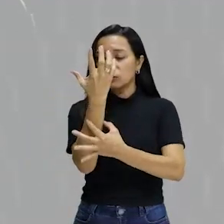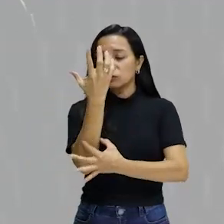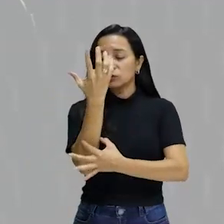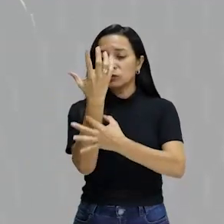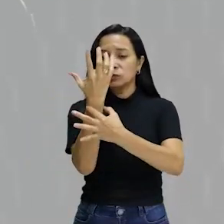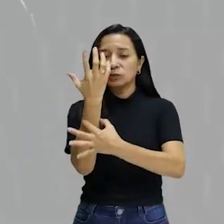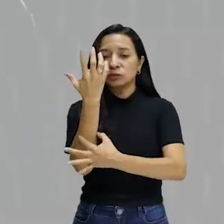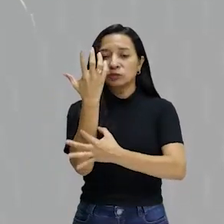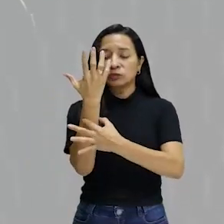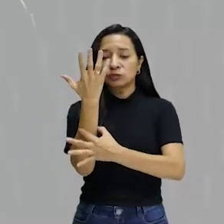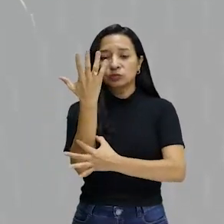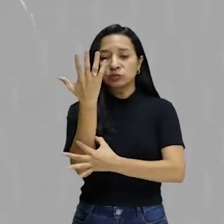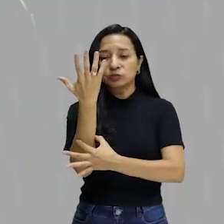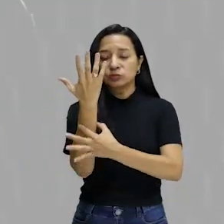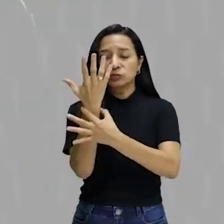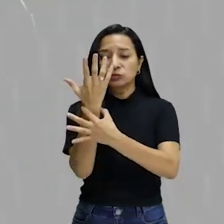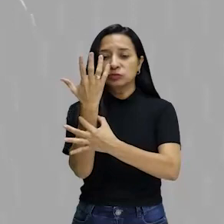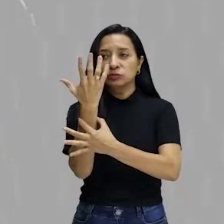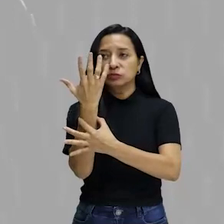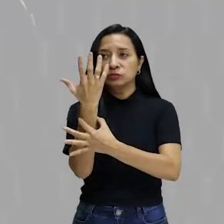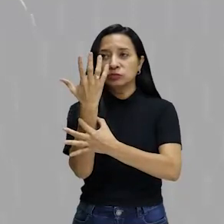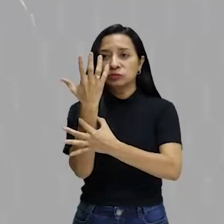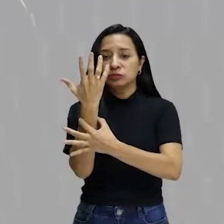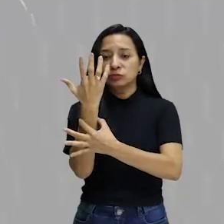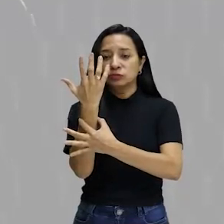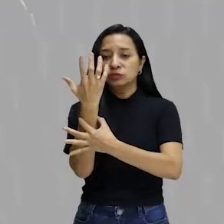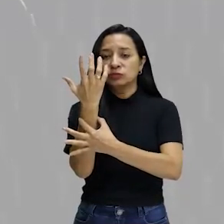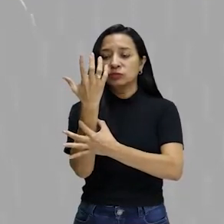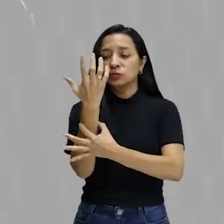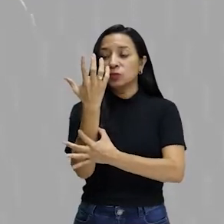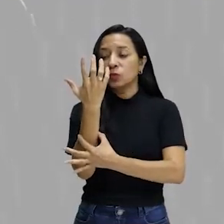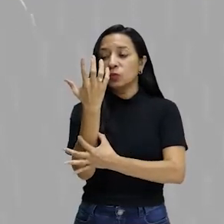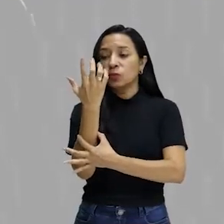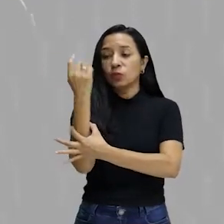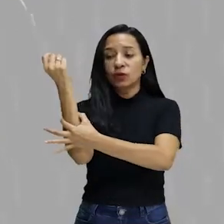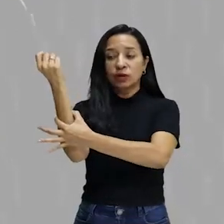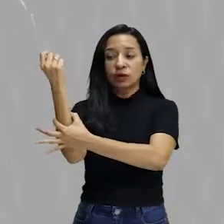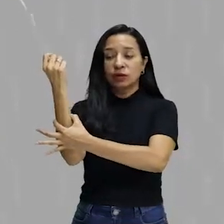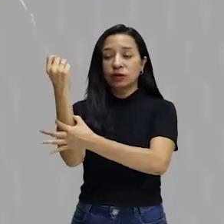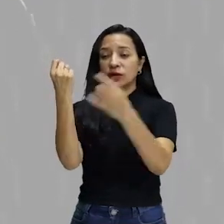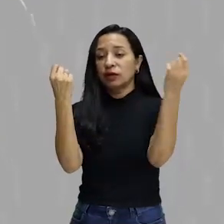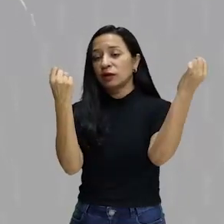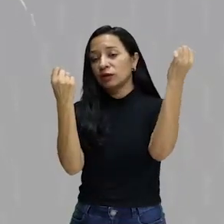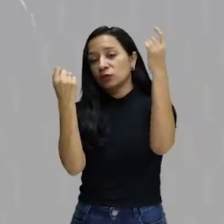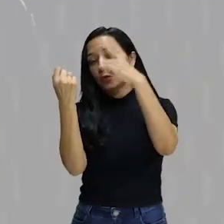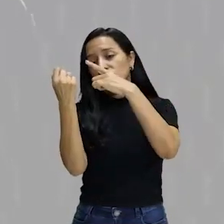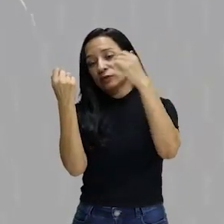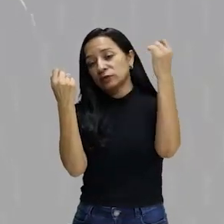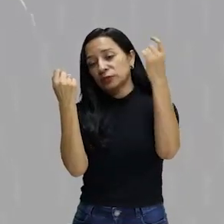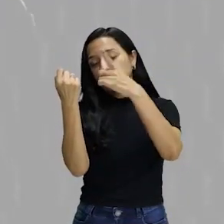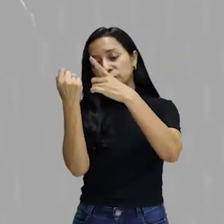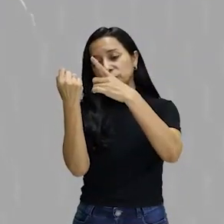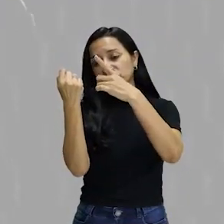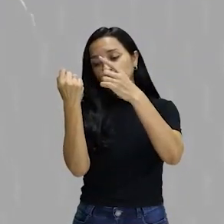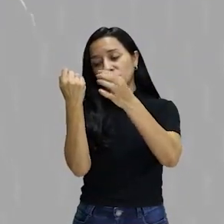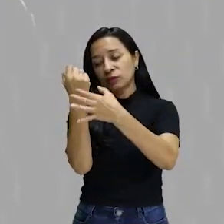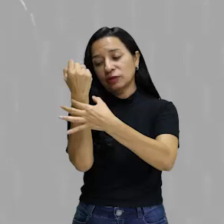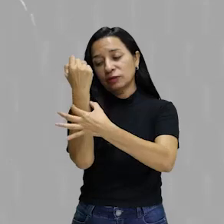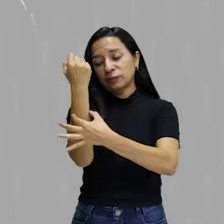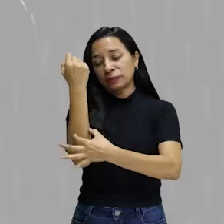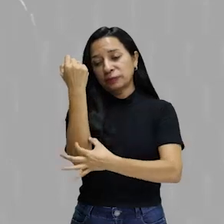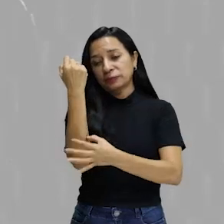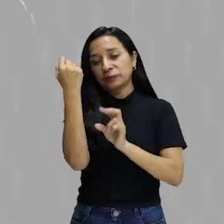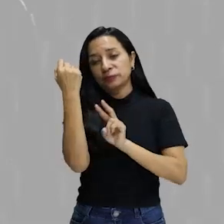acontecer, geralmente, em direção à luz. Então, nós temos aí a atração do caule, por exemplo,